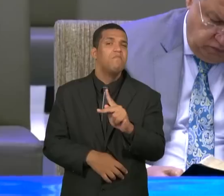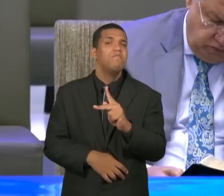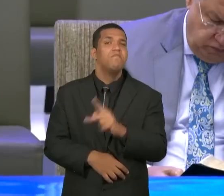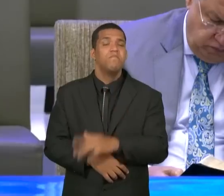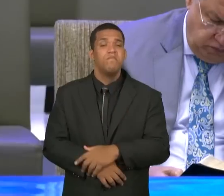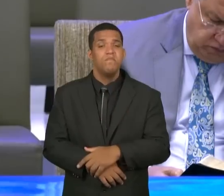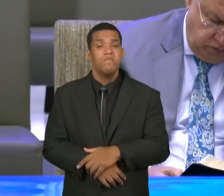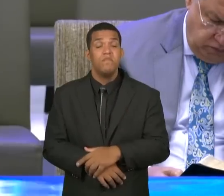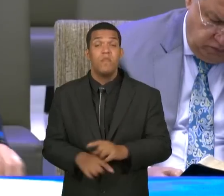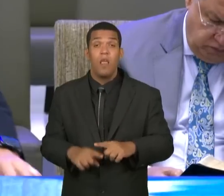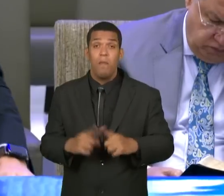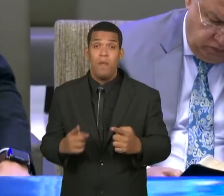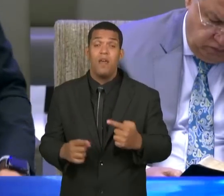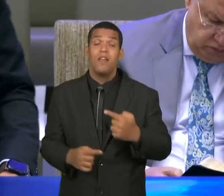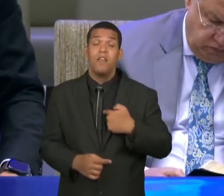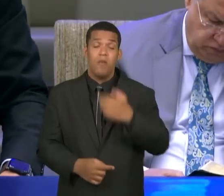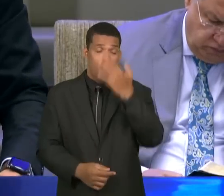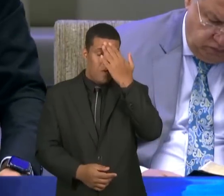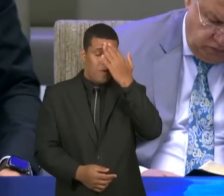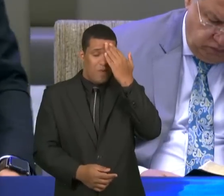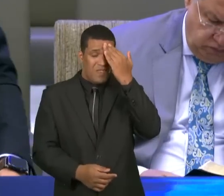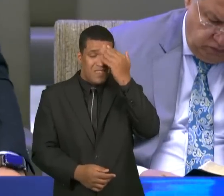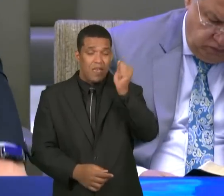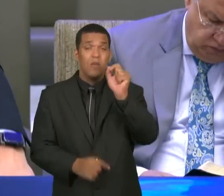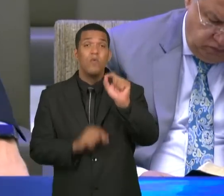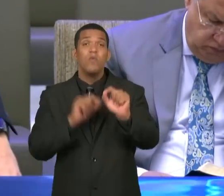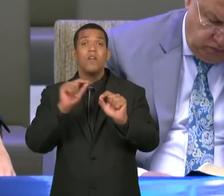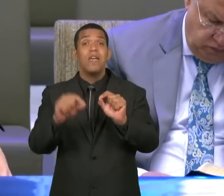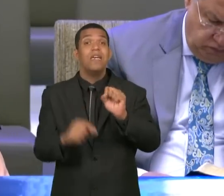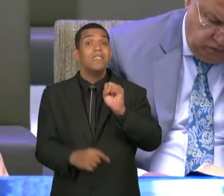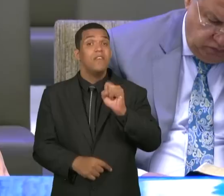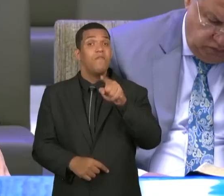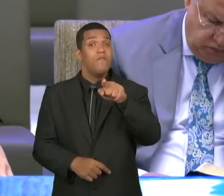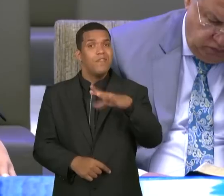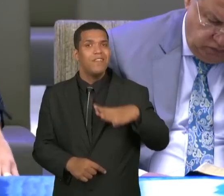noite beber deste amor incondicional